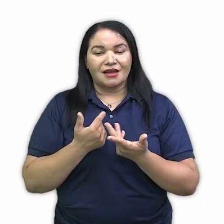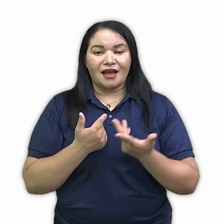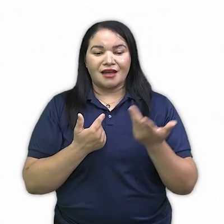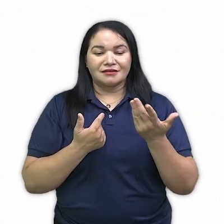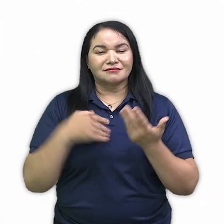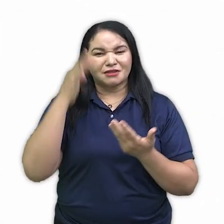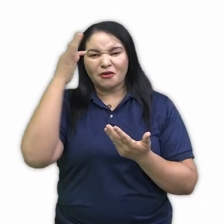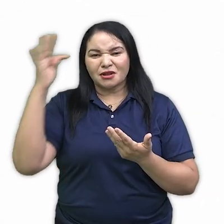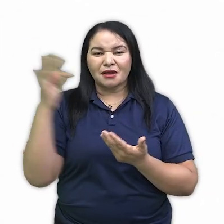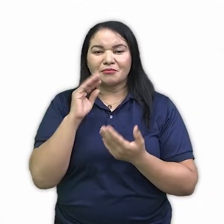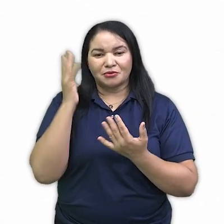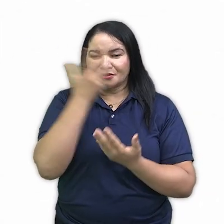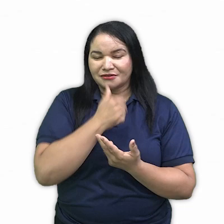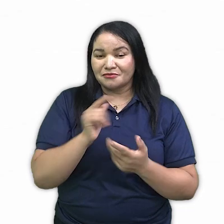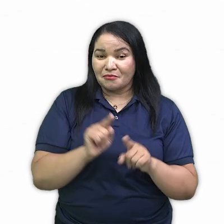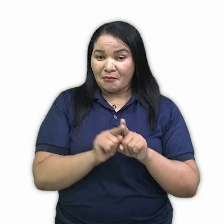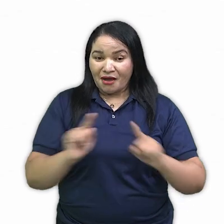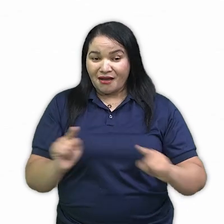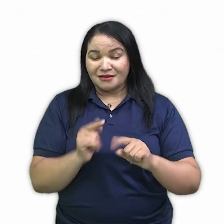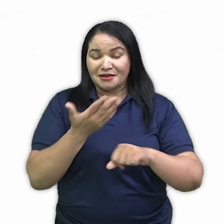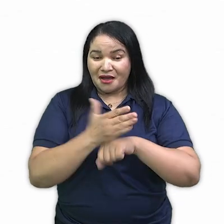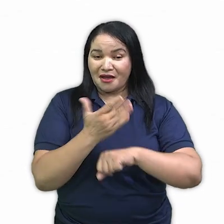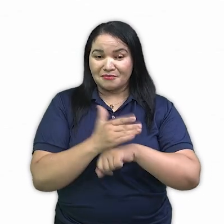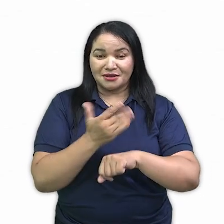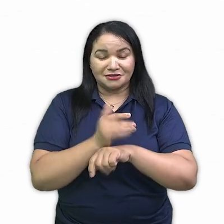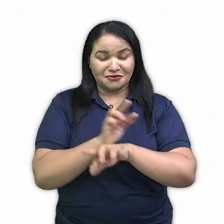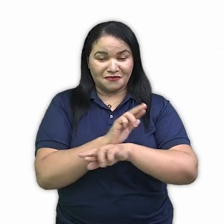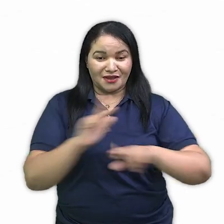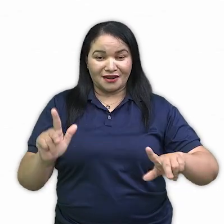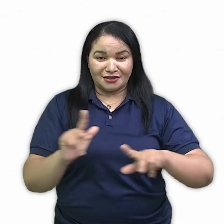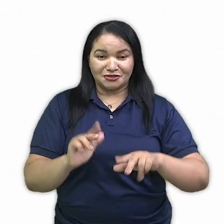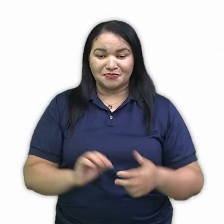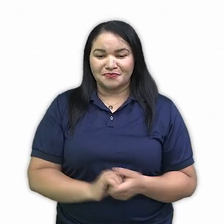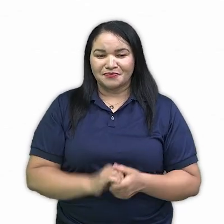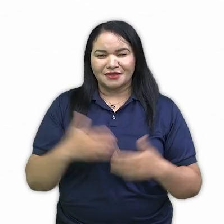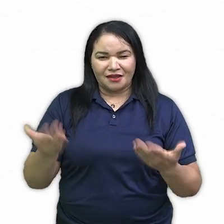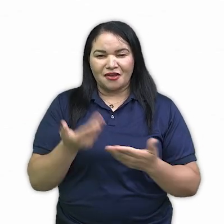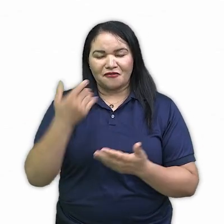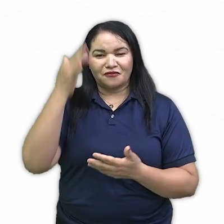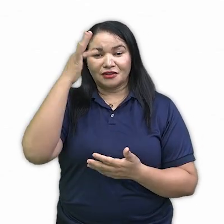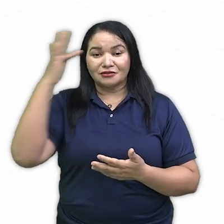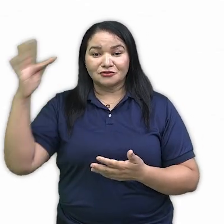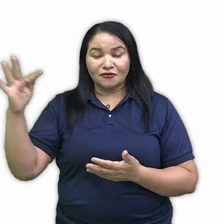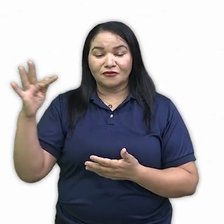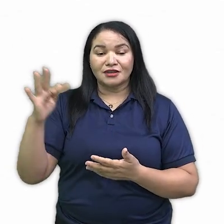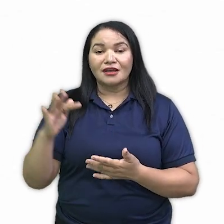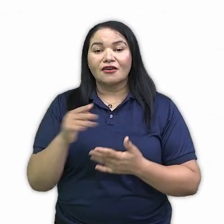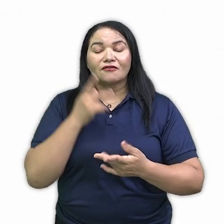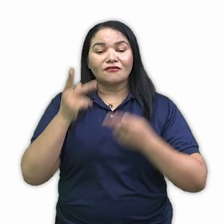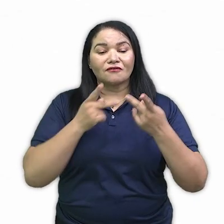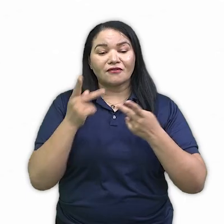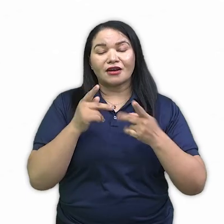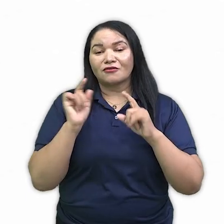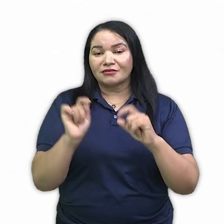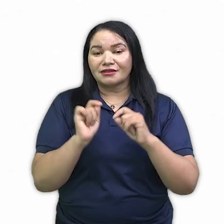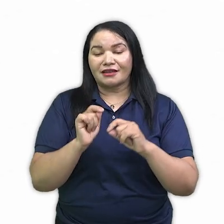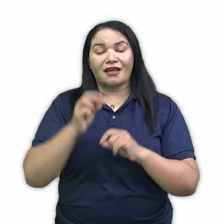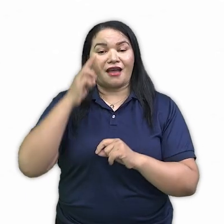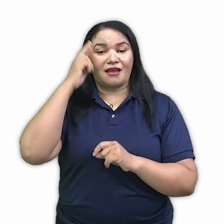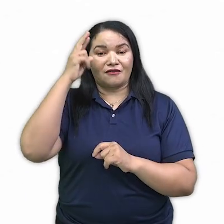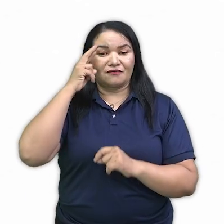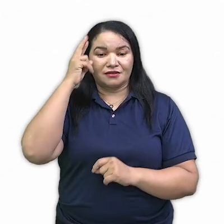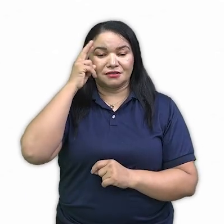teoria é tudo muito bonito, mas na prática a coisa é bem diferente. Por isso que a filosofia, ela traz uma